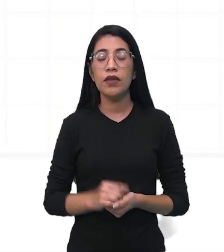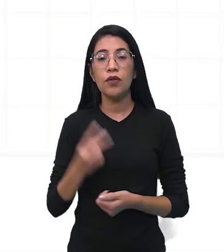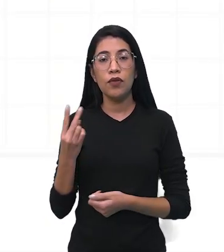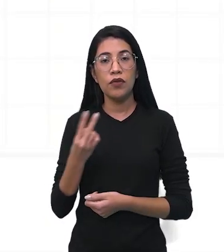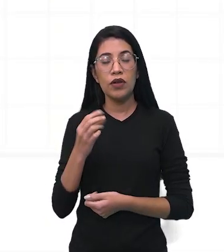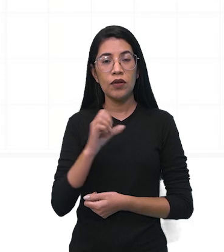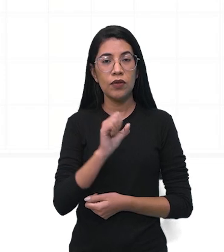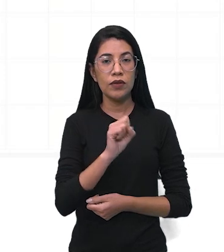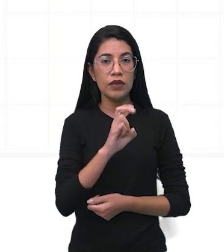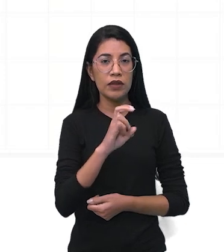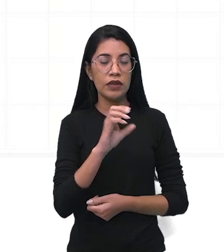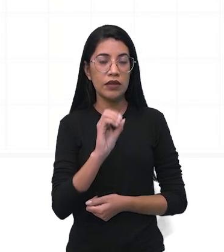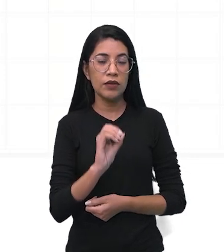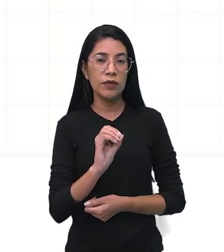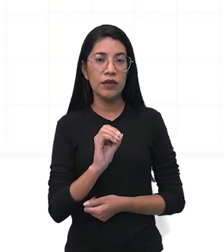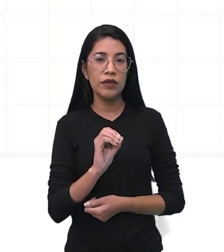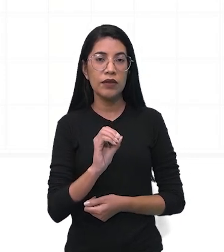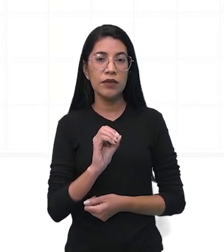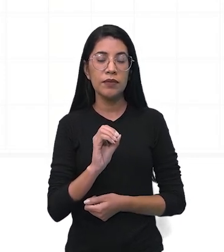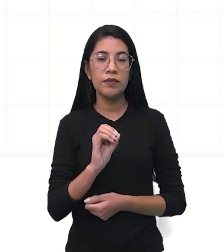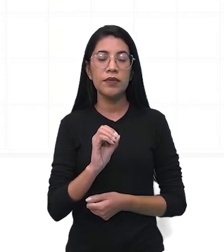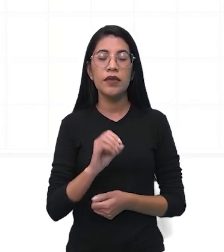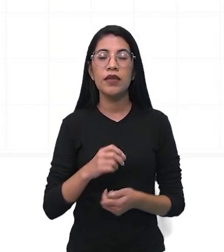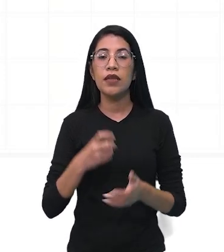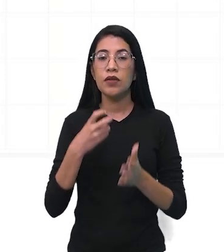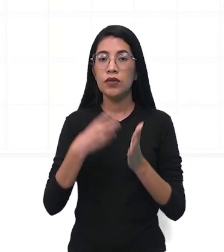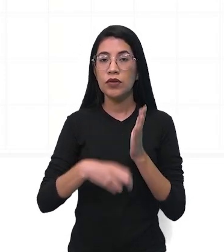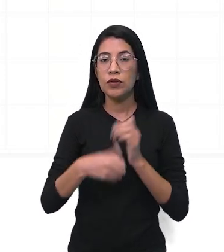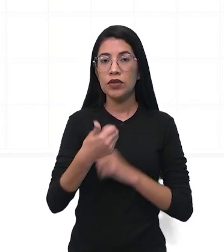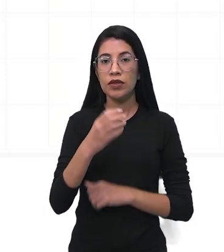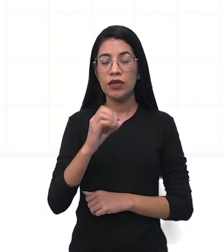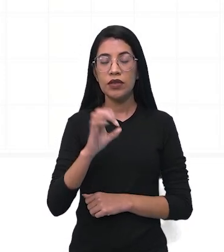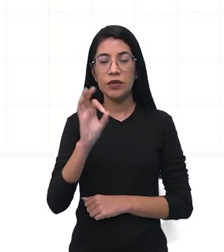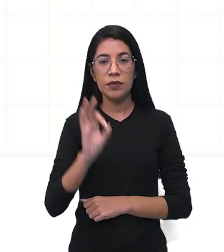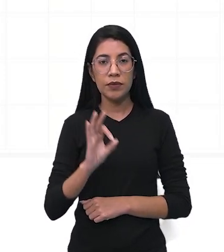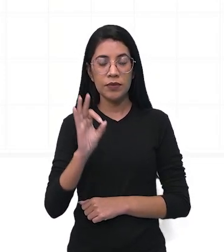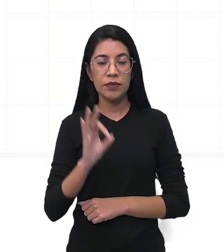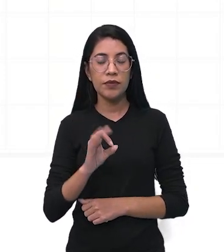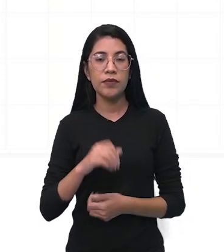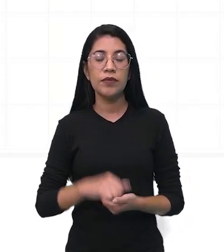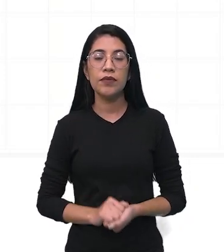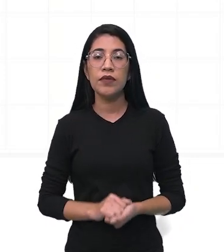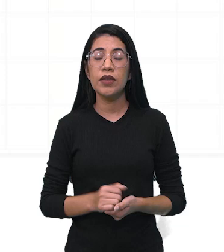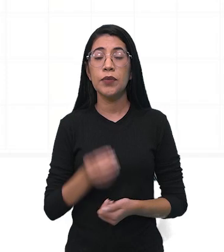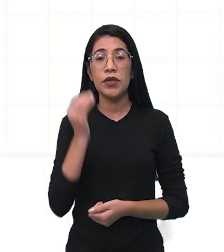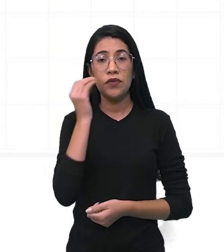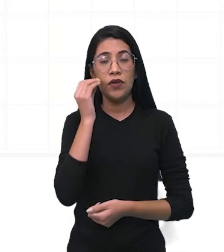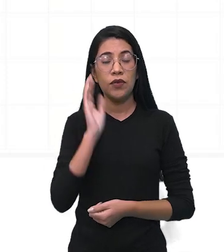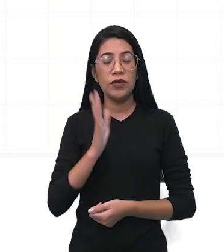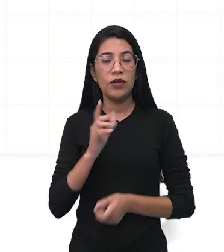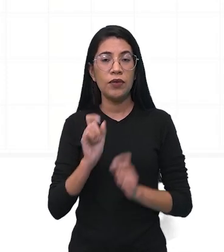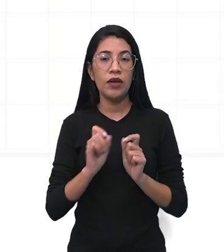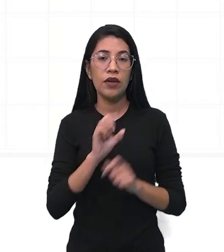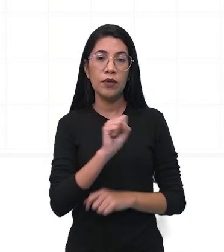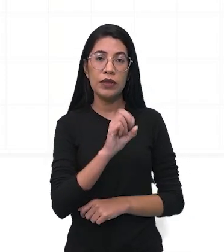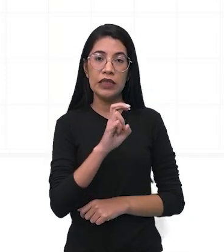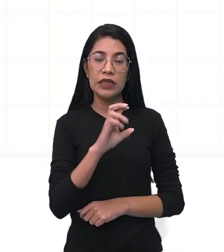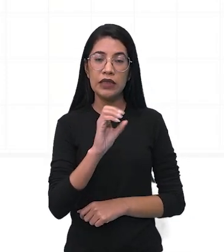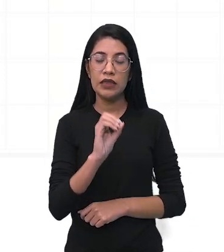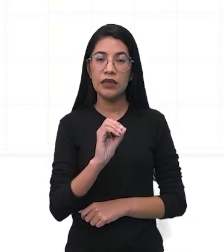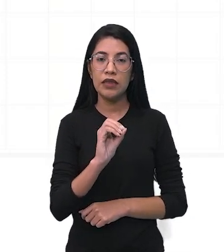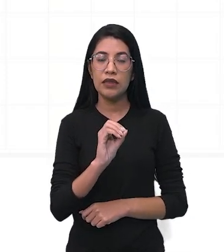850 com 10% de desconto, né? Então, nós já vimos que 850... ou melhor,